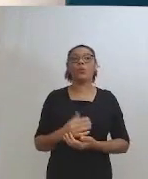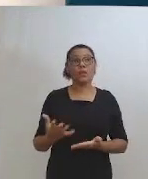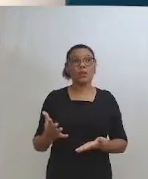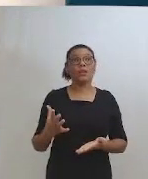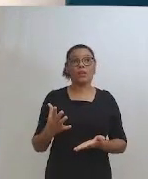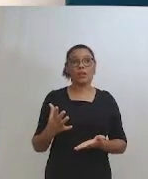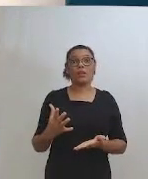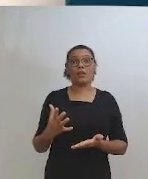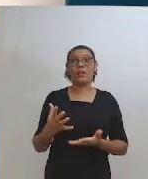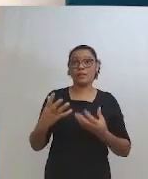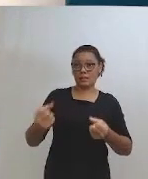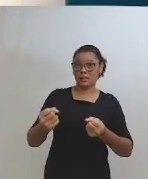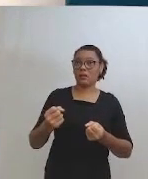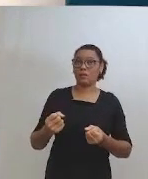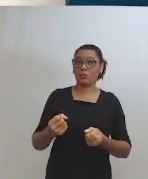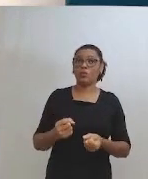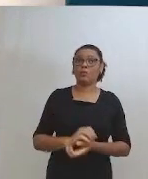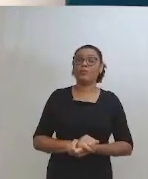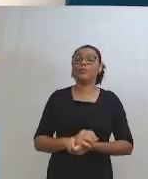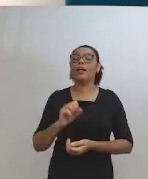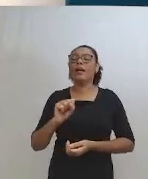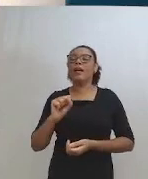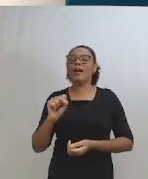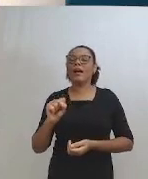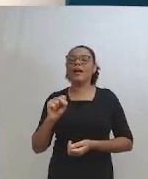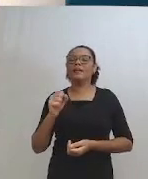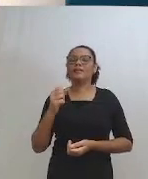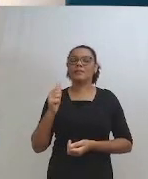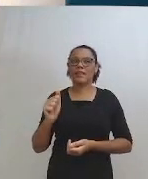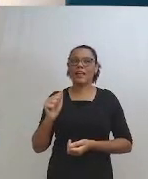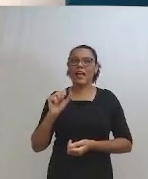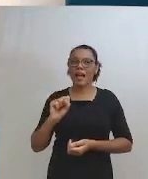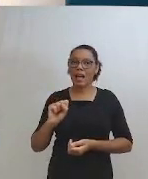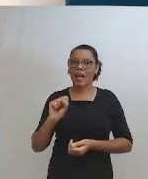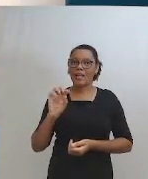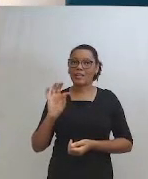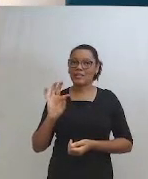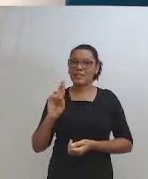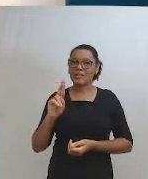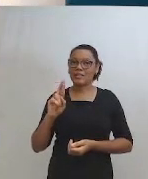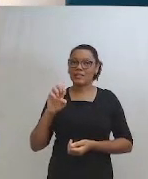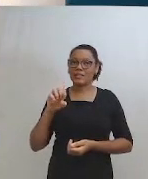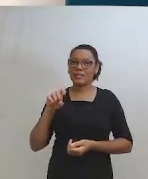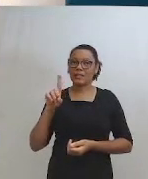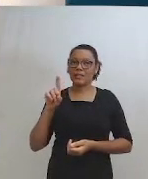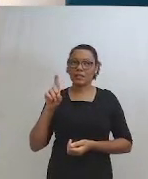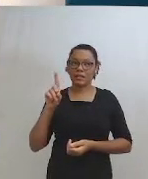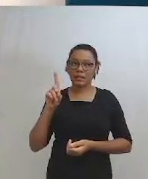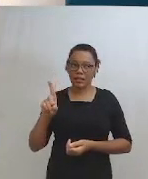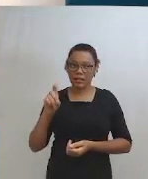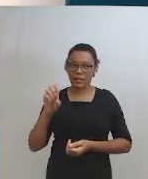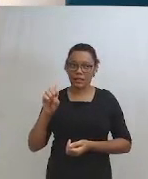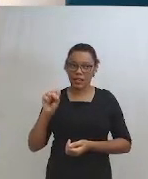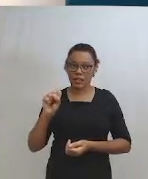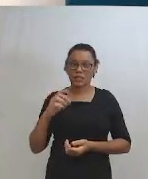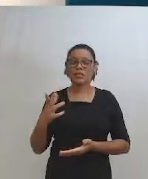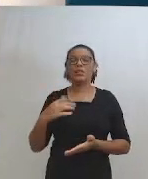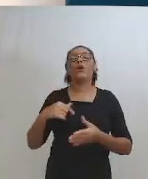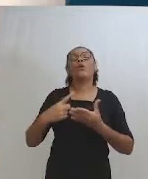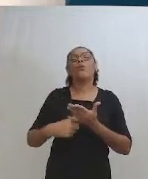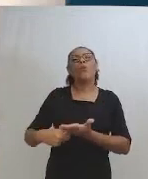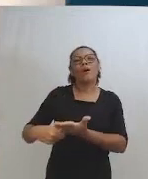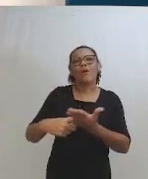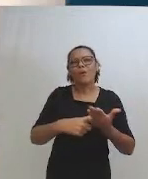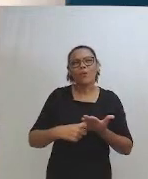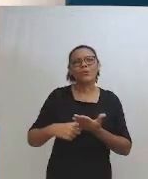as astrentes, validou o processamento independente do acordo internacional. E, por